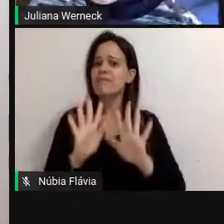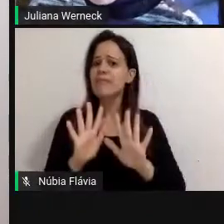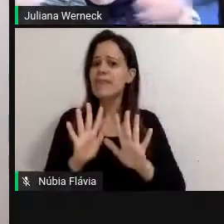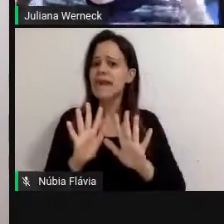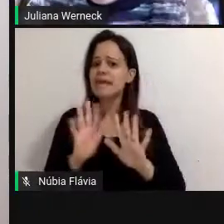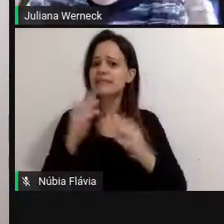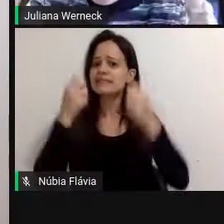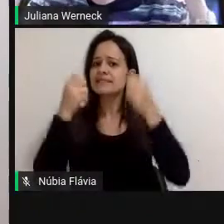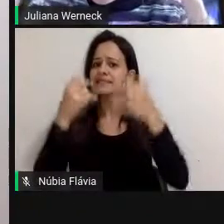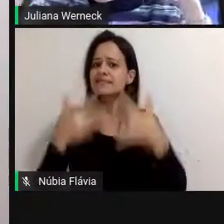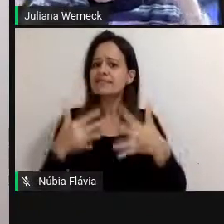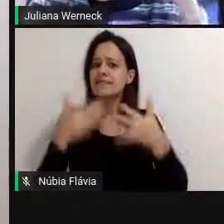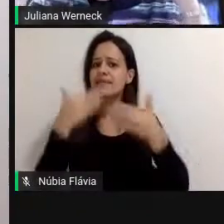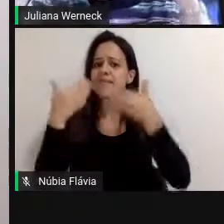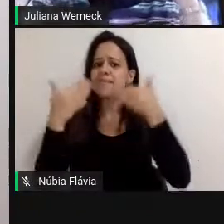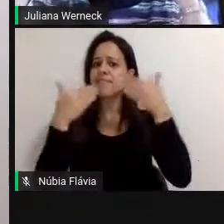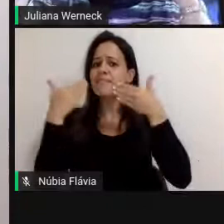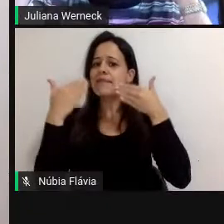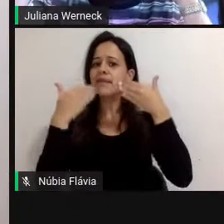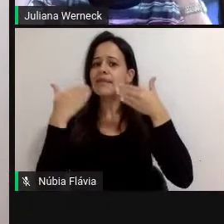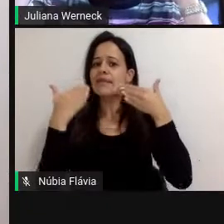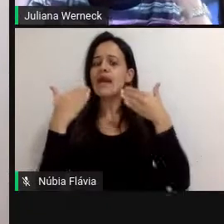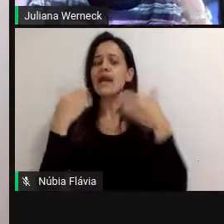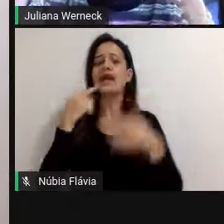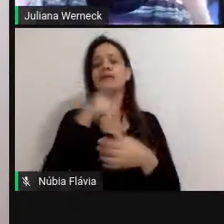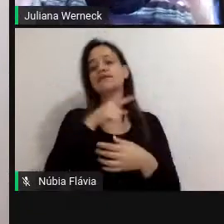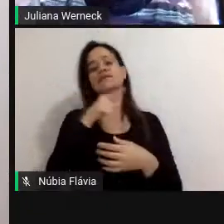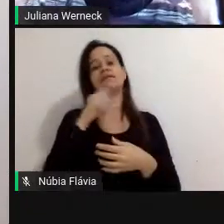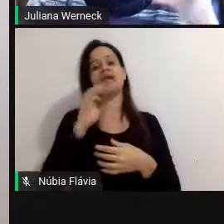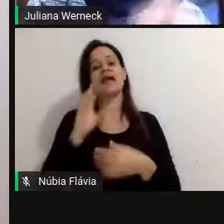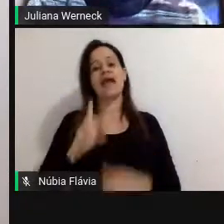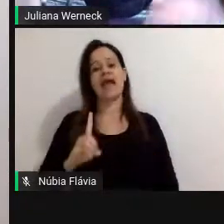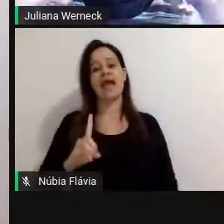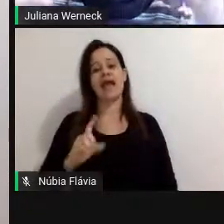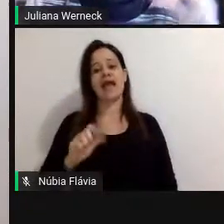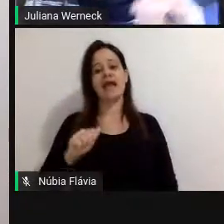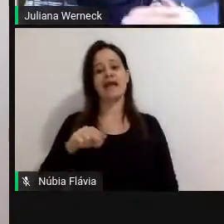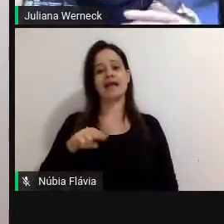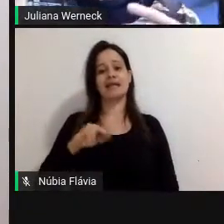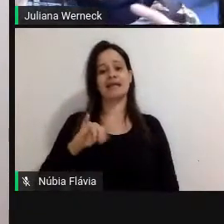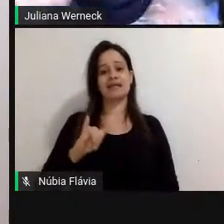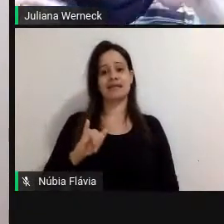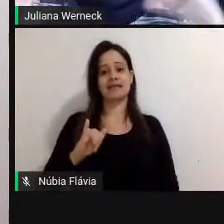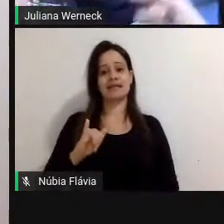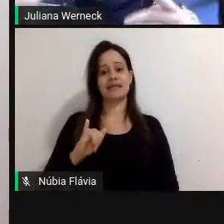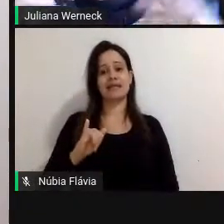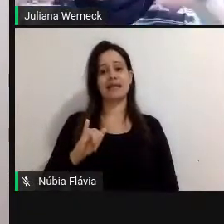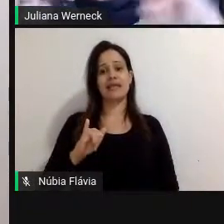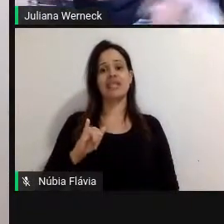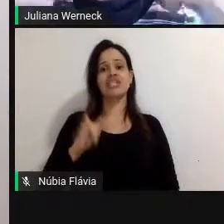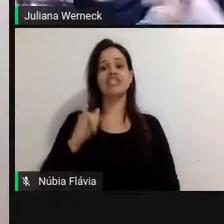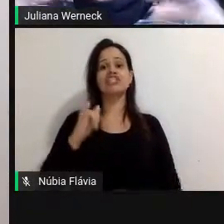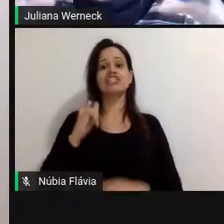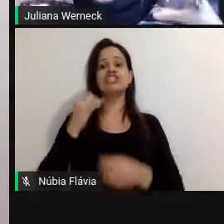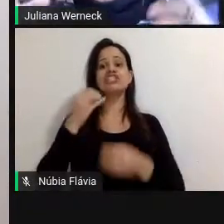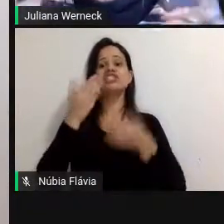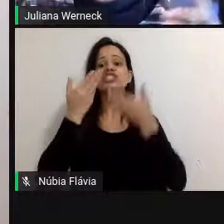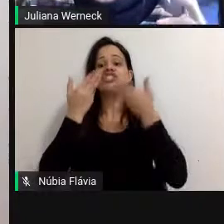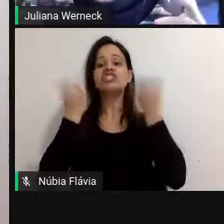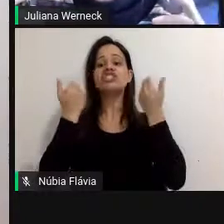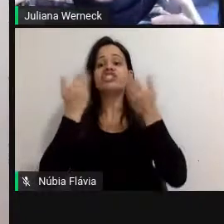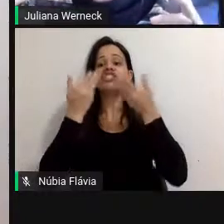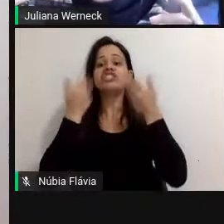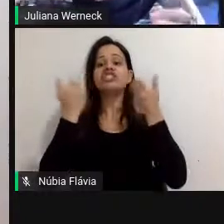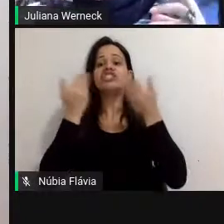vai fazendo uma maquiagem, ela está, ao mesmo tempo, tirando essa máscara